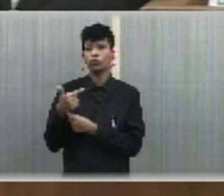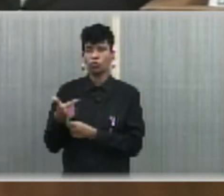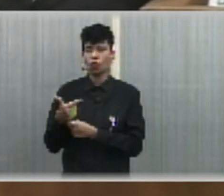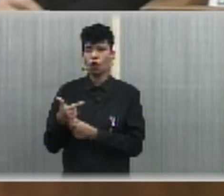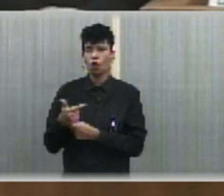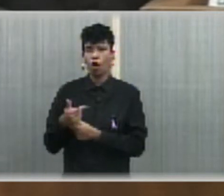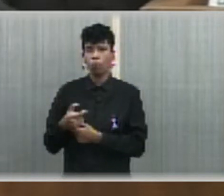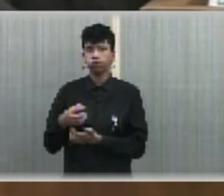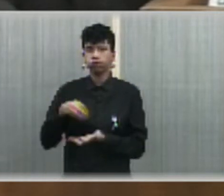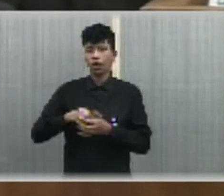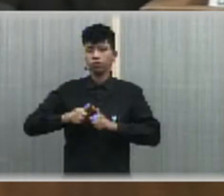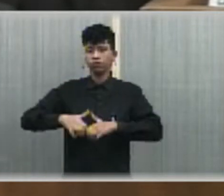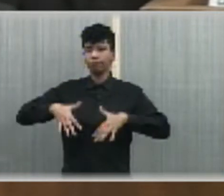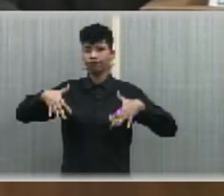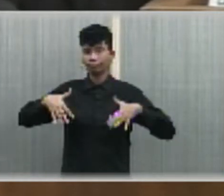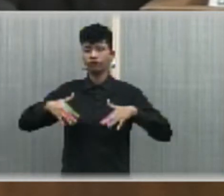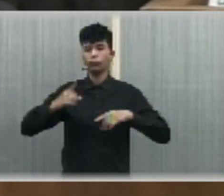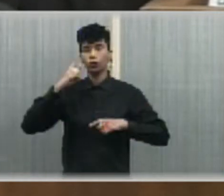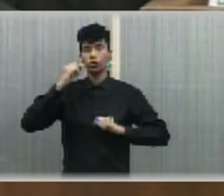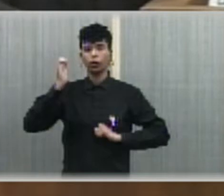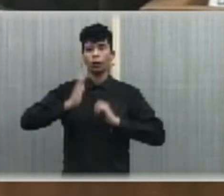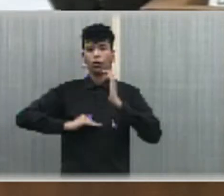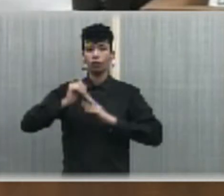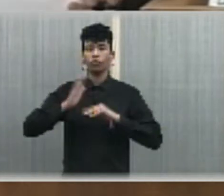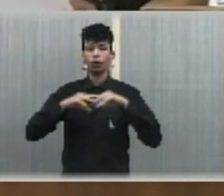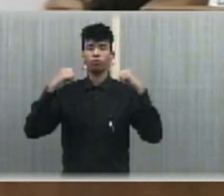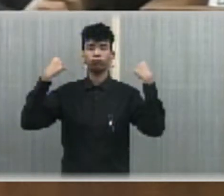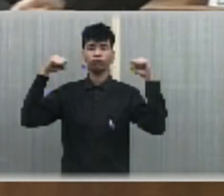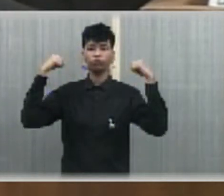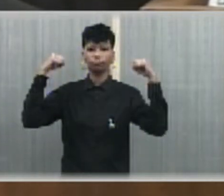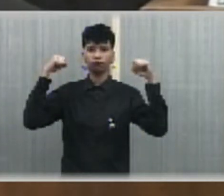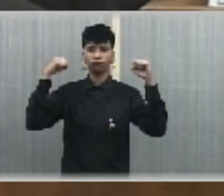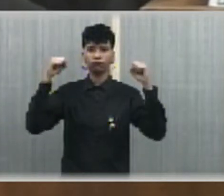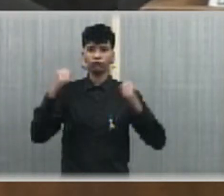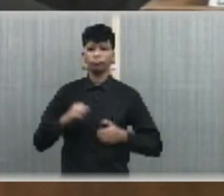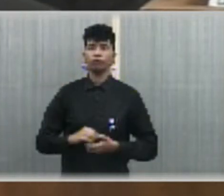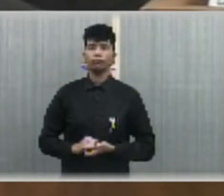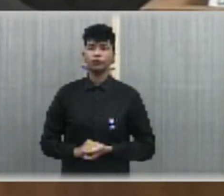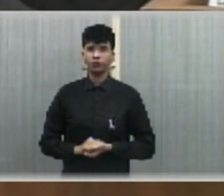em homenagem ao Dia do Profissional de Educação Física.